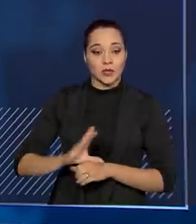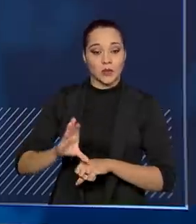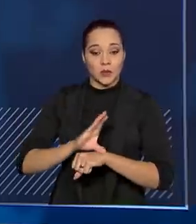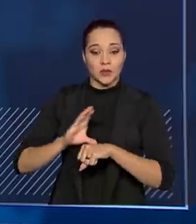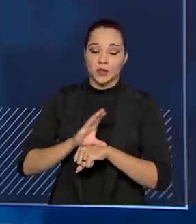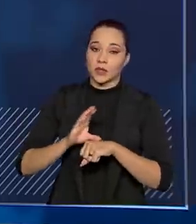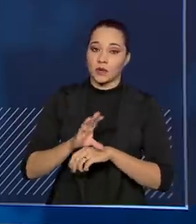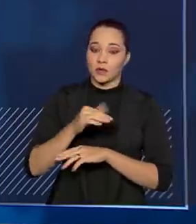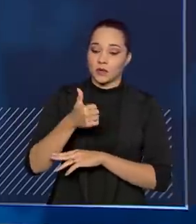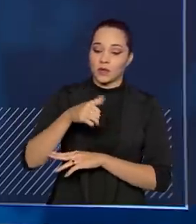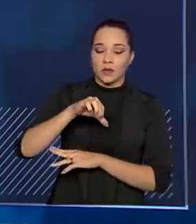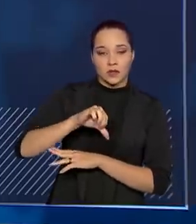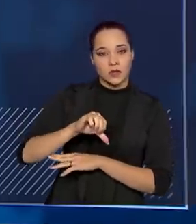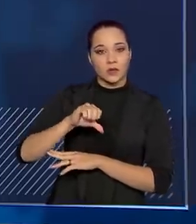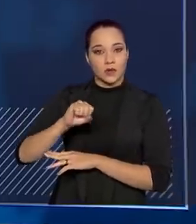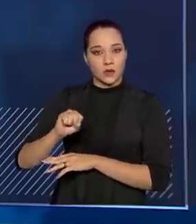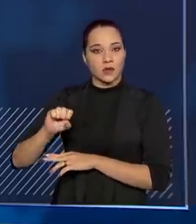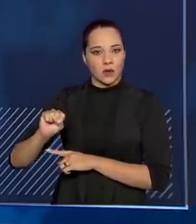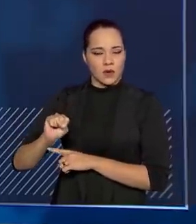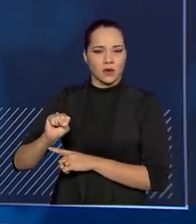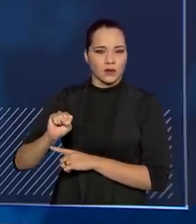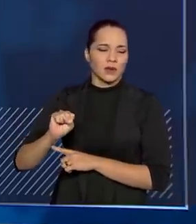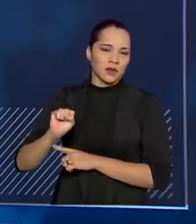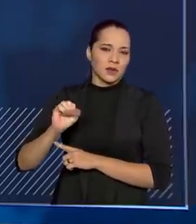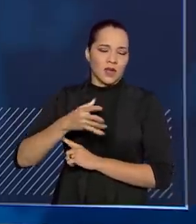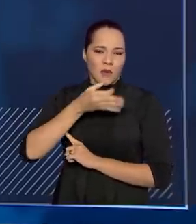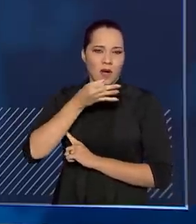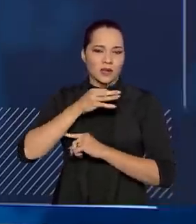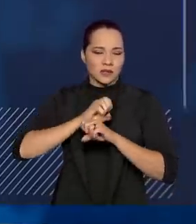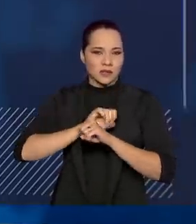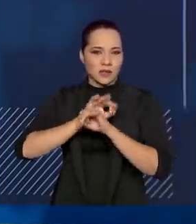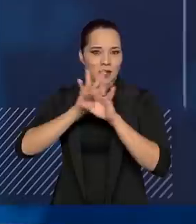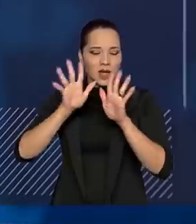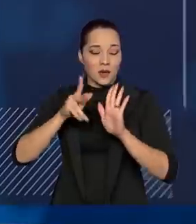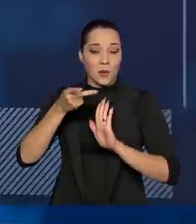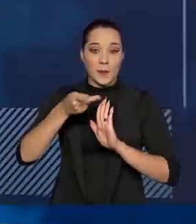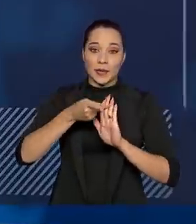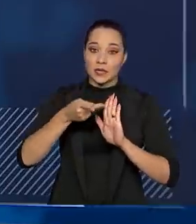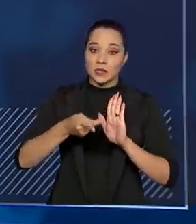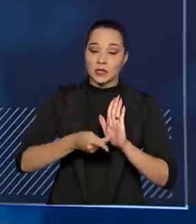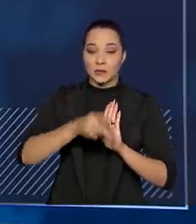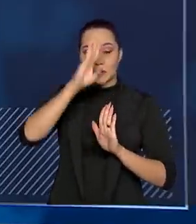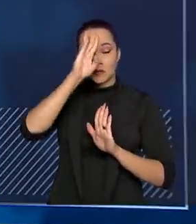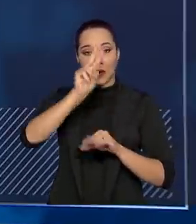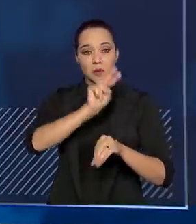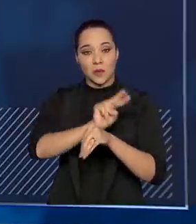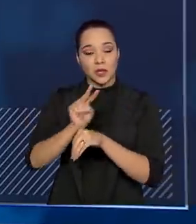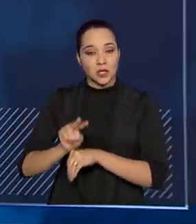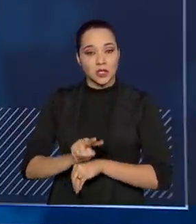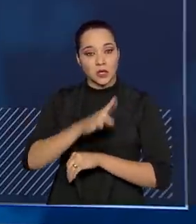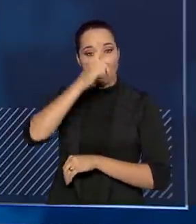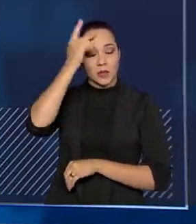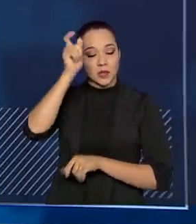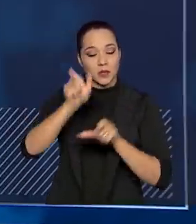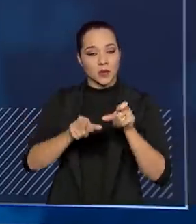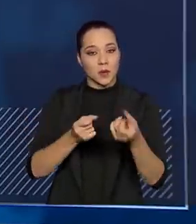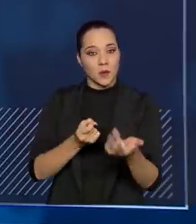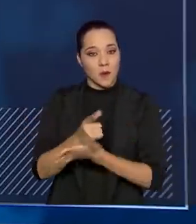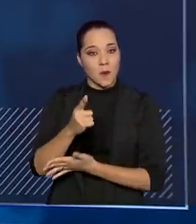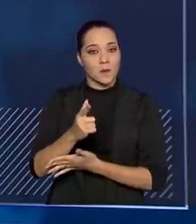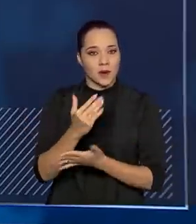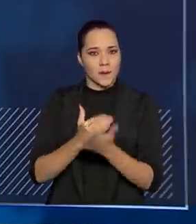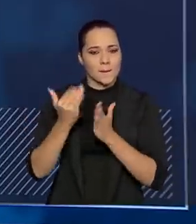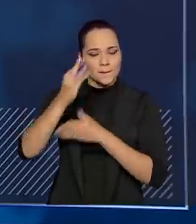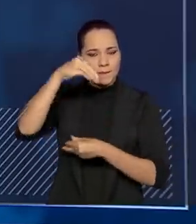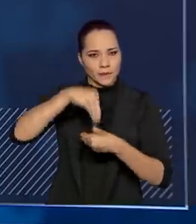de 88, eu acho que ficou muito claro, né, o princípio que protegia ali o consumidor reforçado